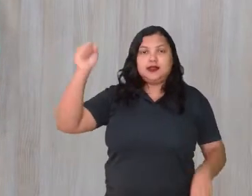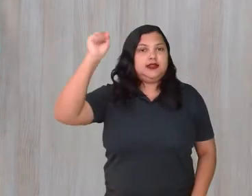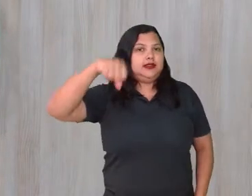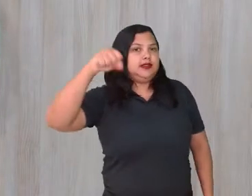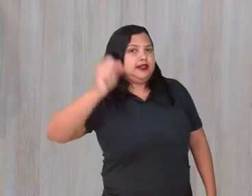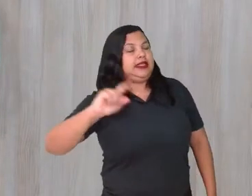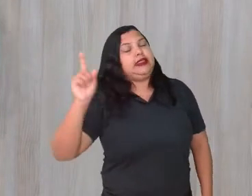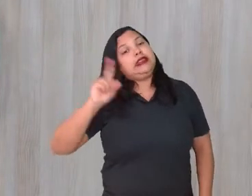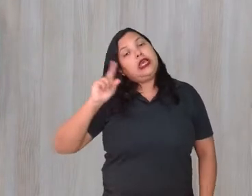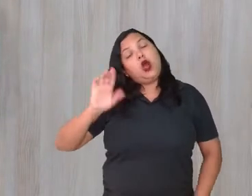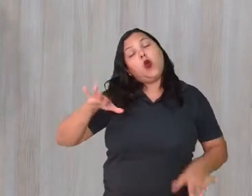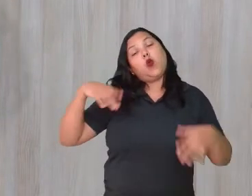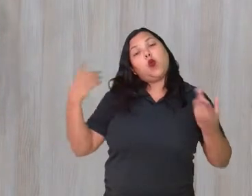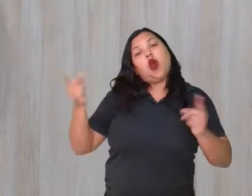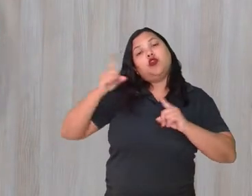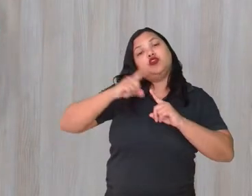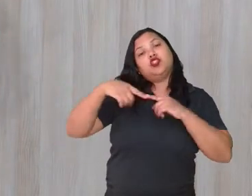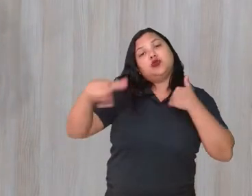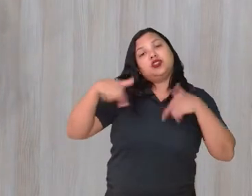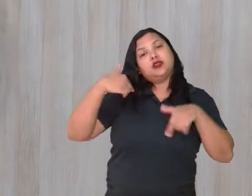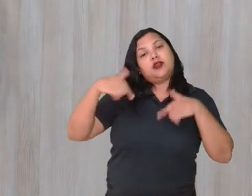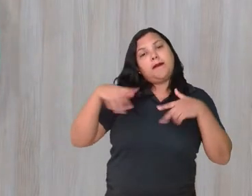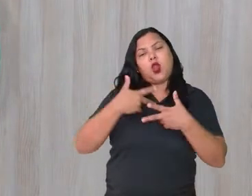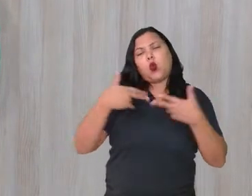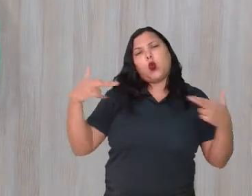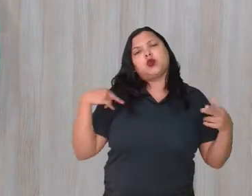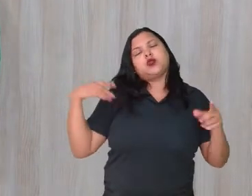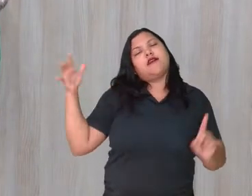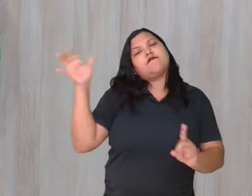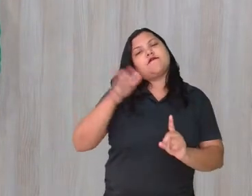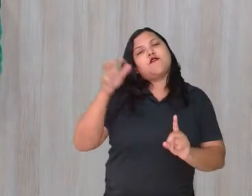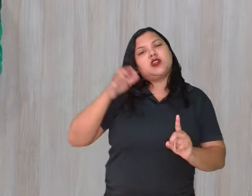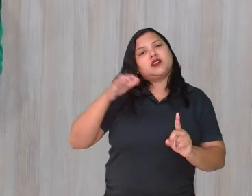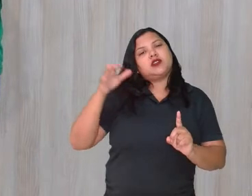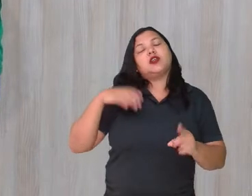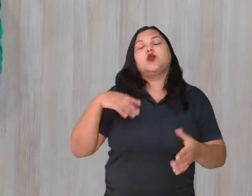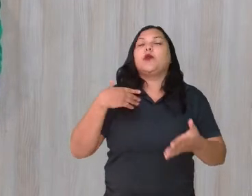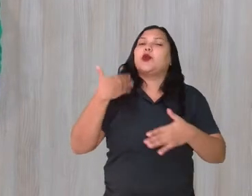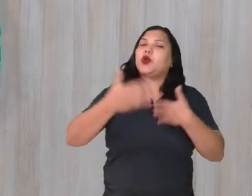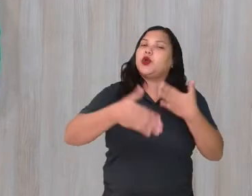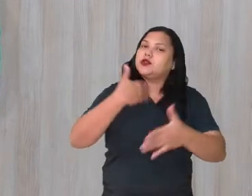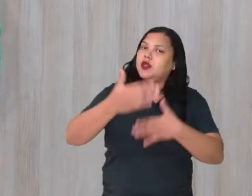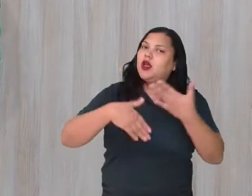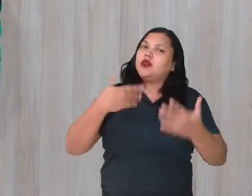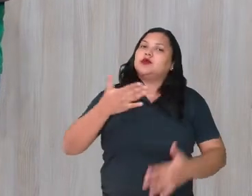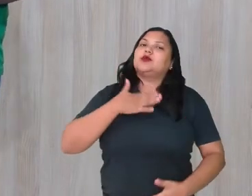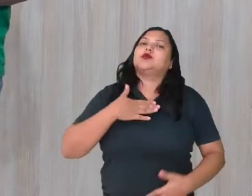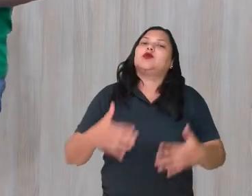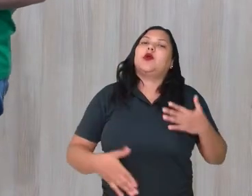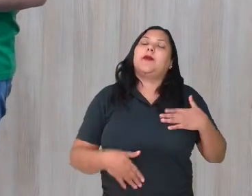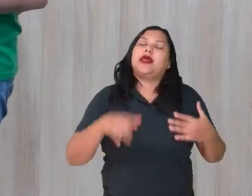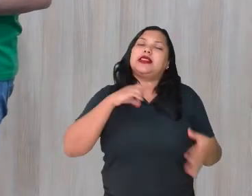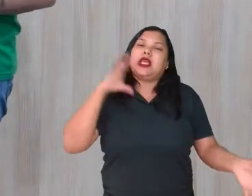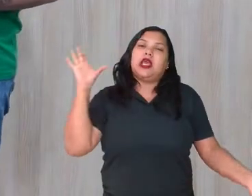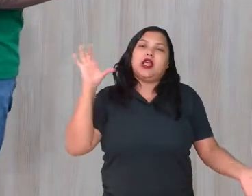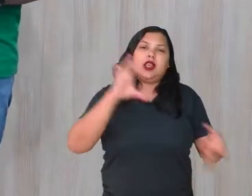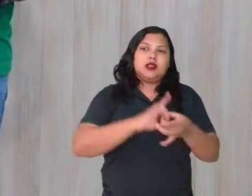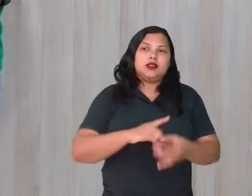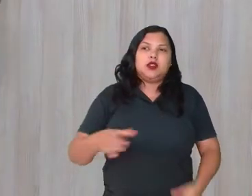tipo de trabalho, uma série de coisas influencia para que o funcionamento do nosso corpo esteja relacionado